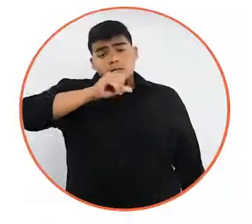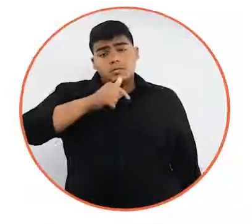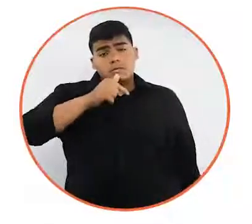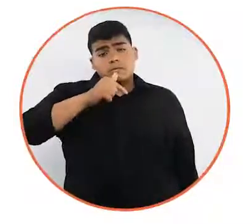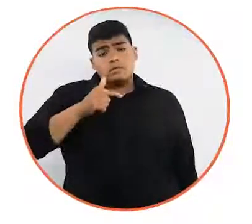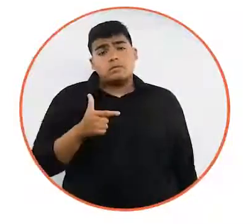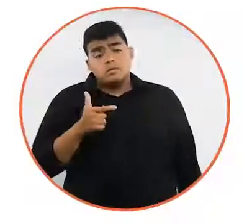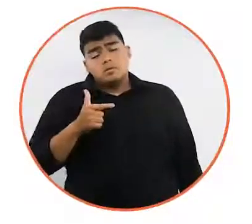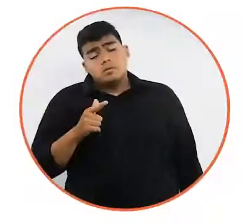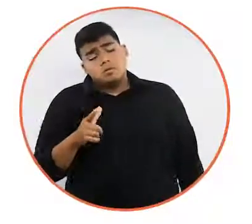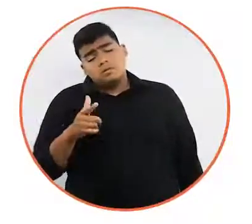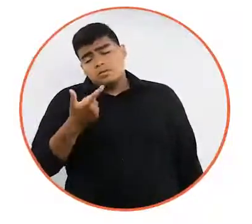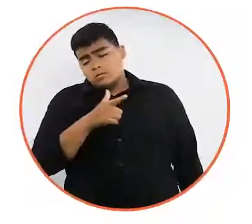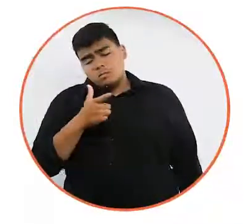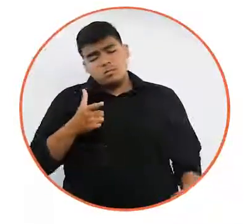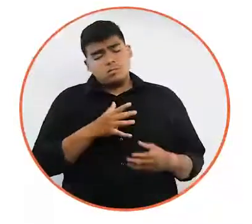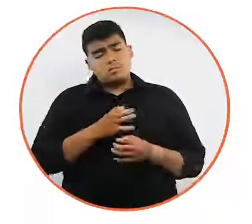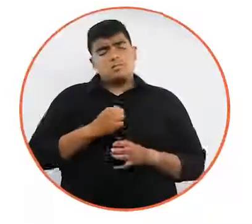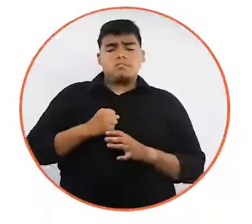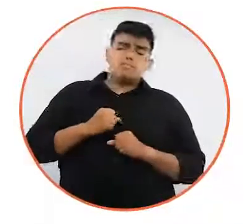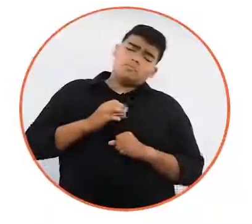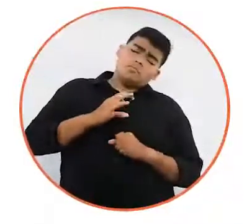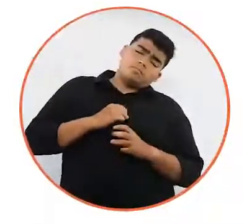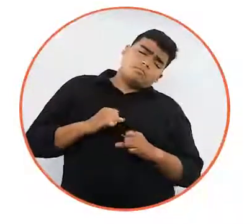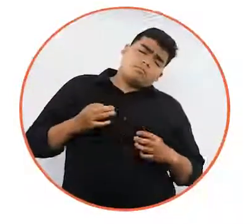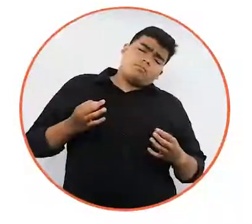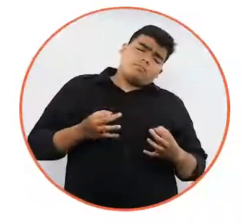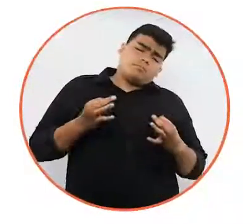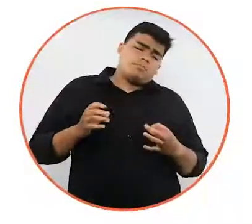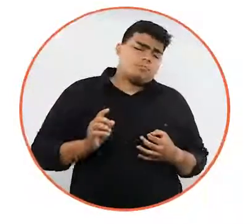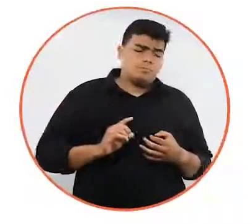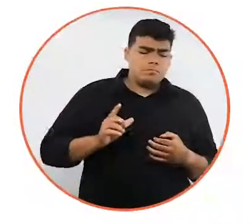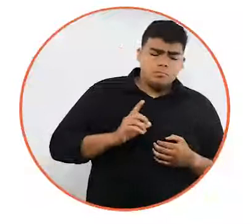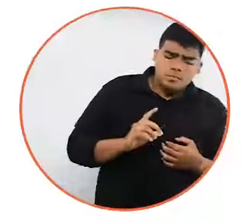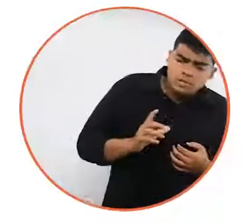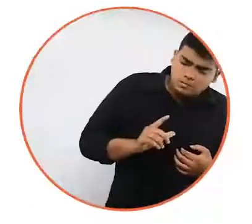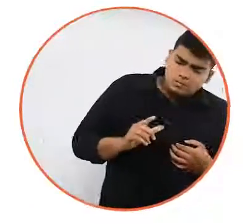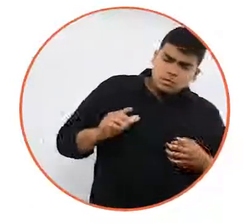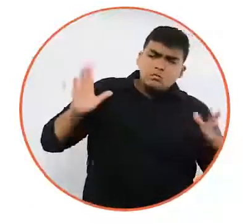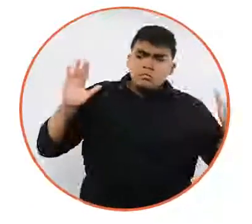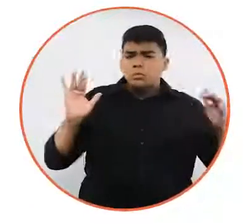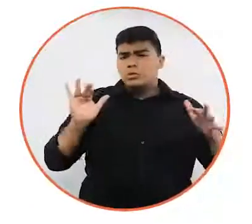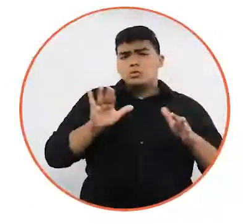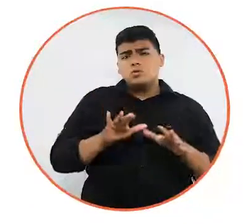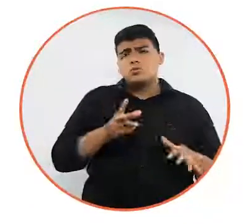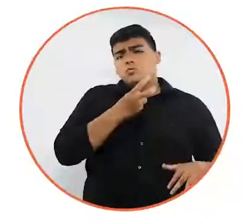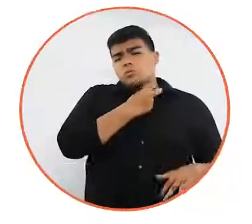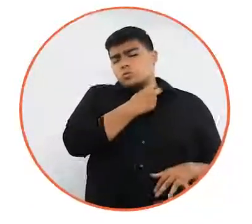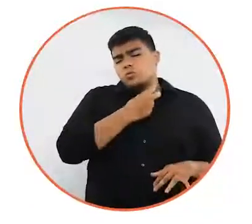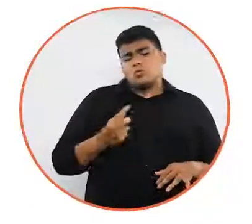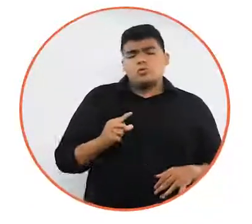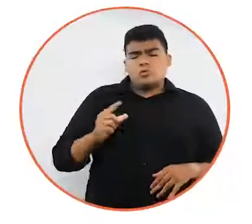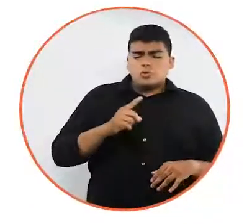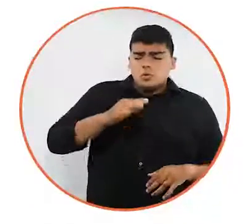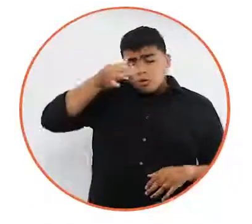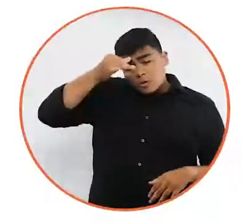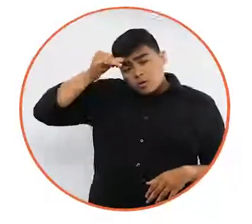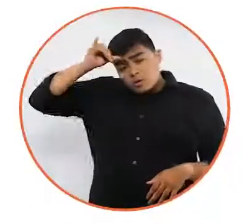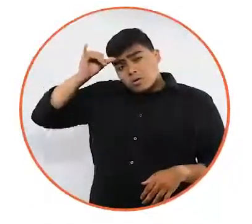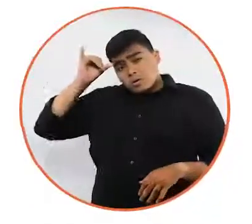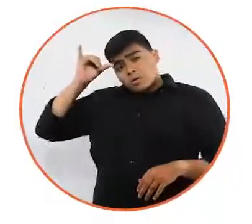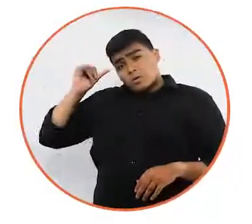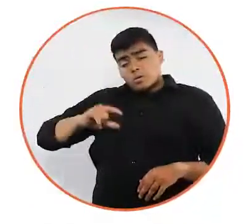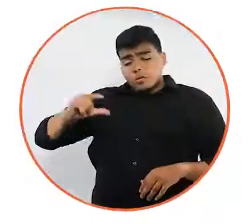1972, já não palpita fagueiro. Sabe que há morcegos de pesadas olheiras, que há cabras malignas,